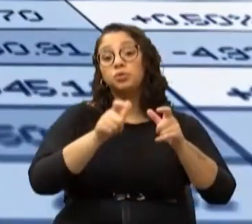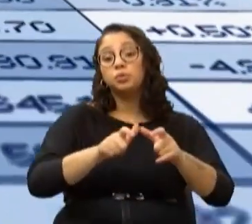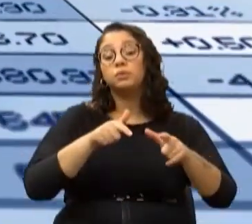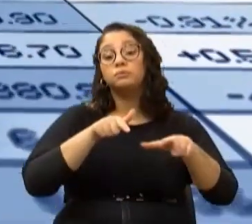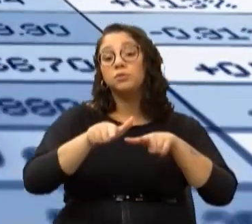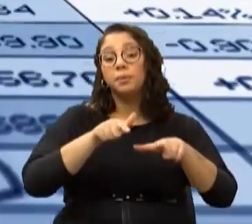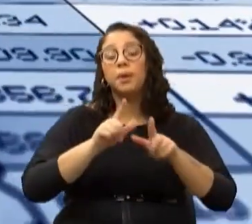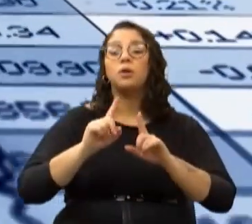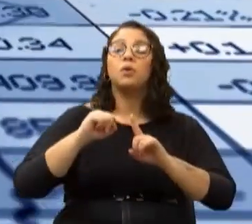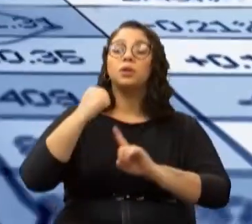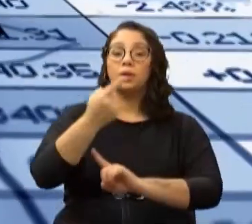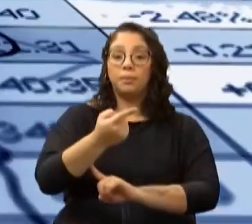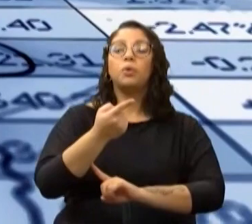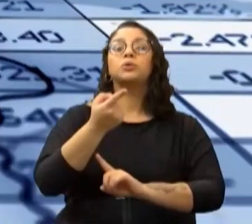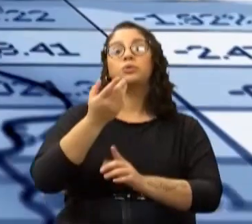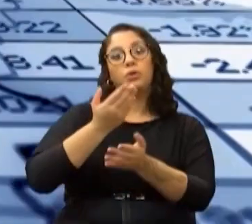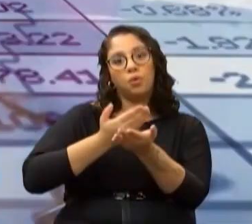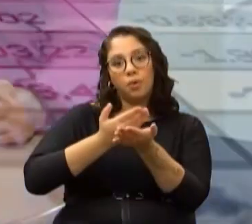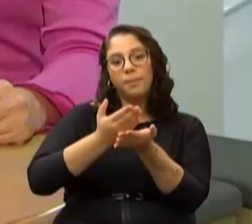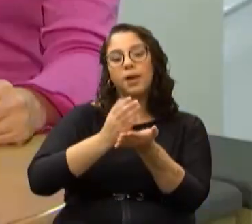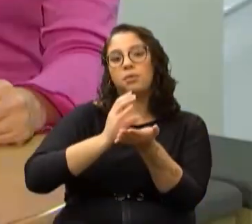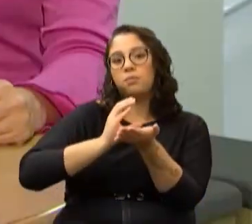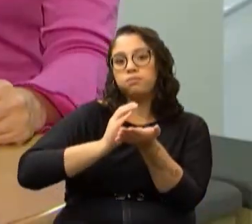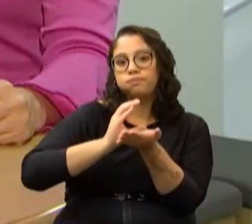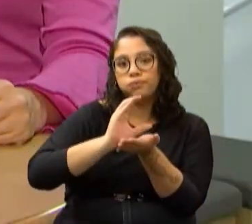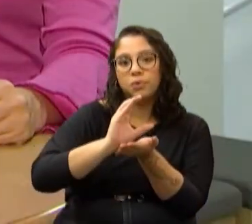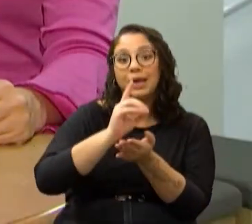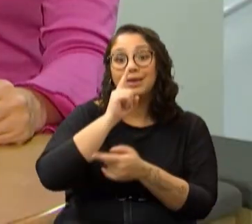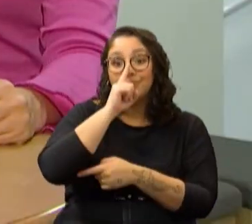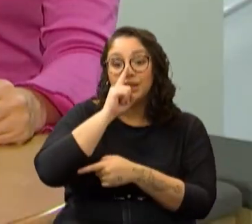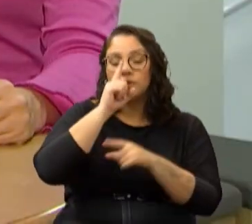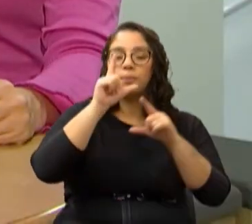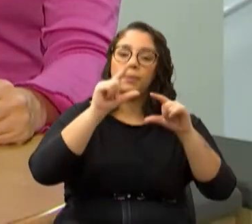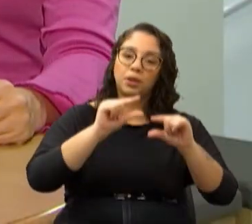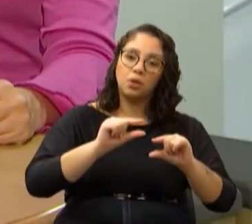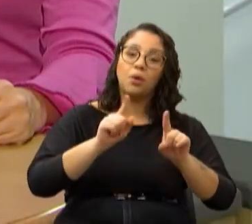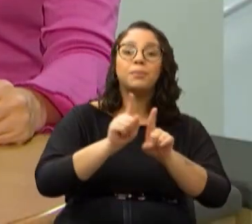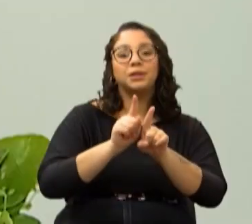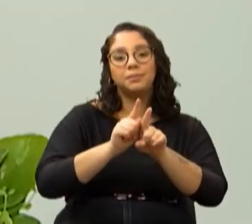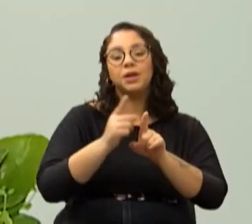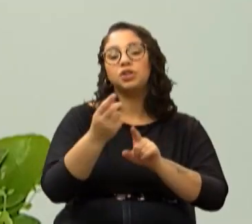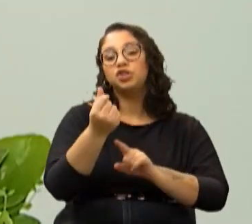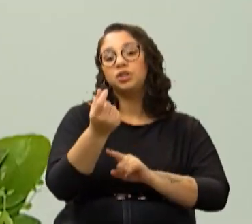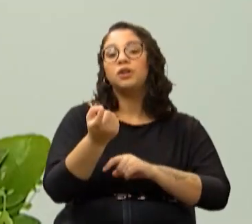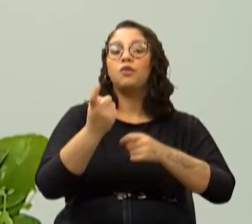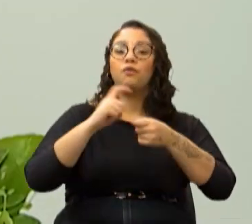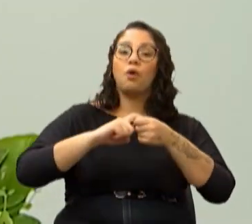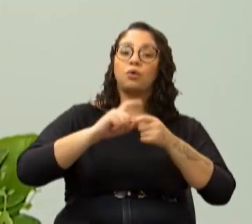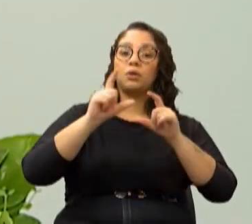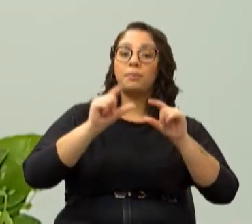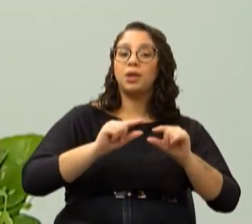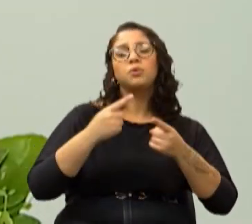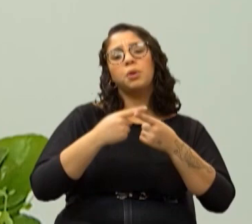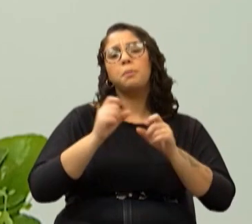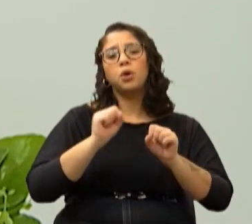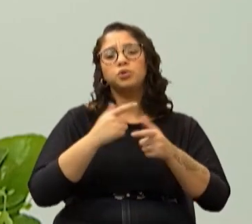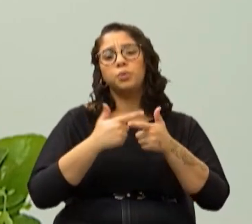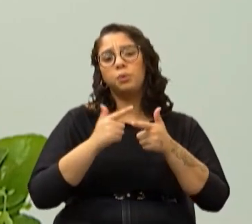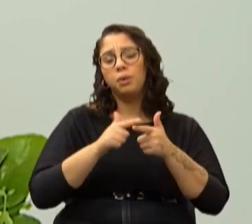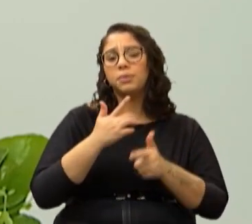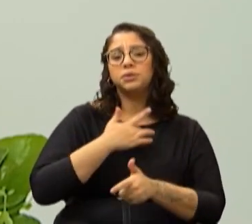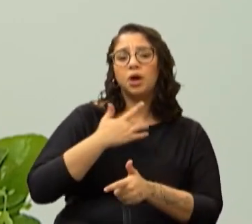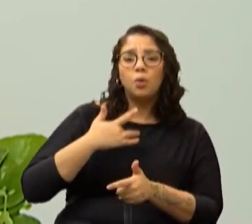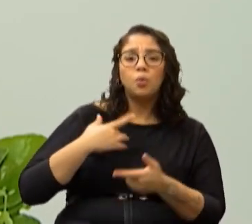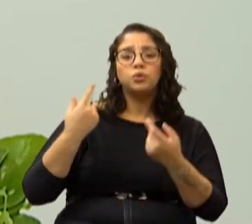trabalha, e a partir disso se parte para investimentos de risco mais baixo, mas também rentabilidade mais baixa. Até porque essa pessoa ela pode ter um problema